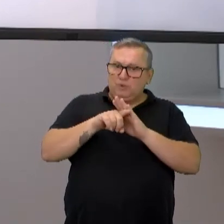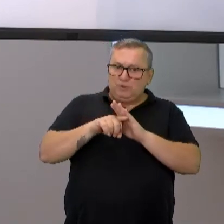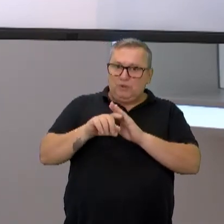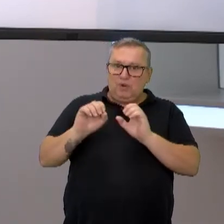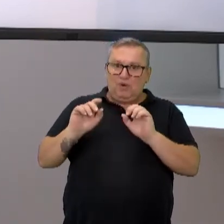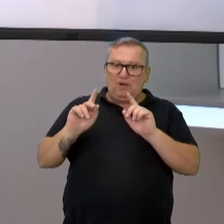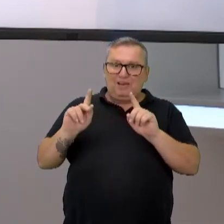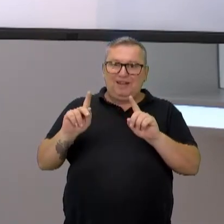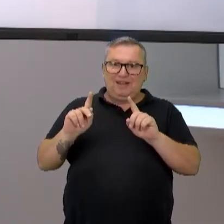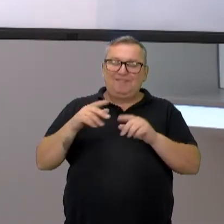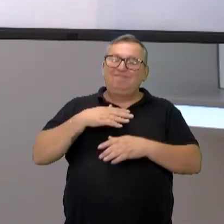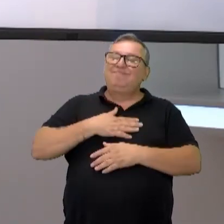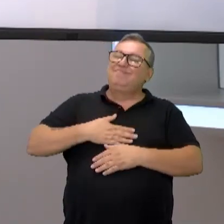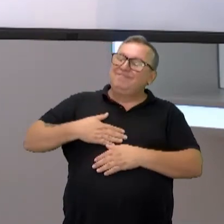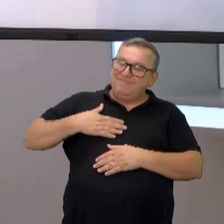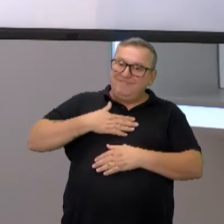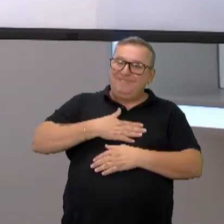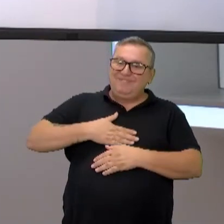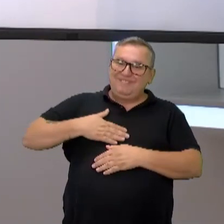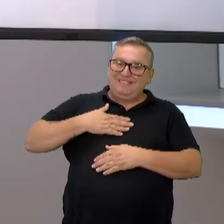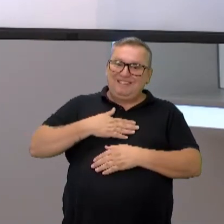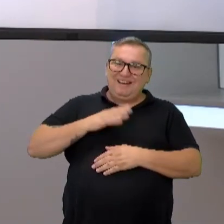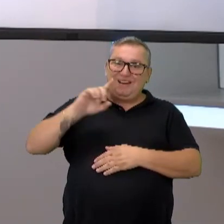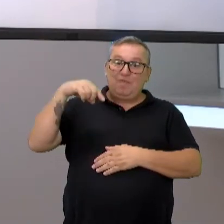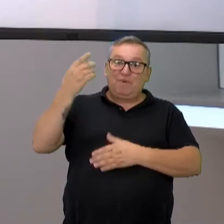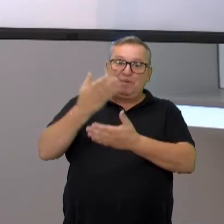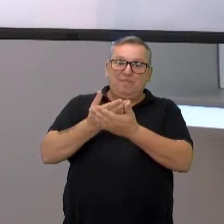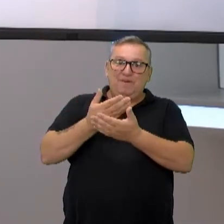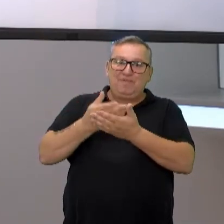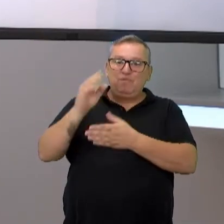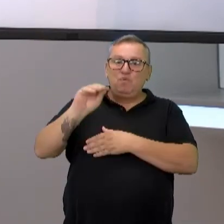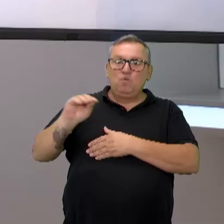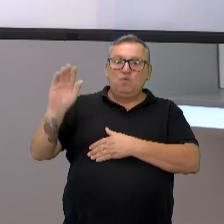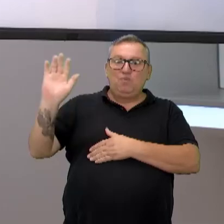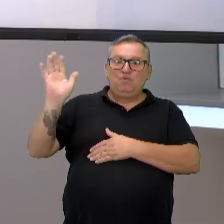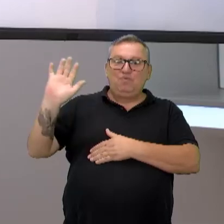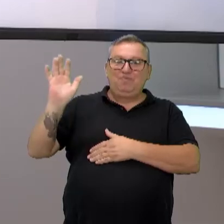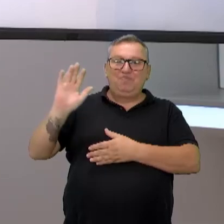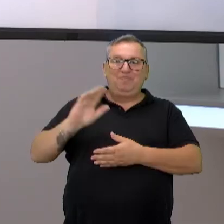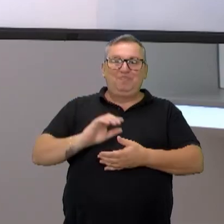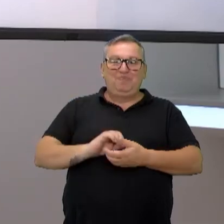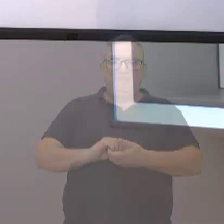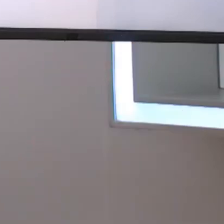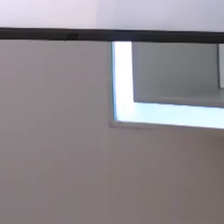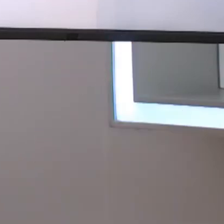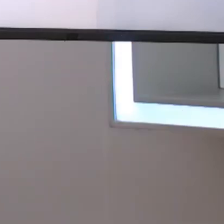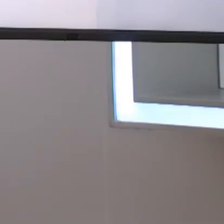portuguesa. Foi um prazer e até a próxima aula. Gente, beijo grande. Tchau, tchau.